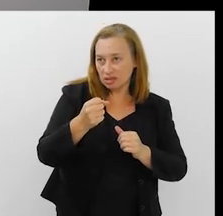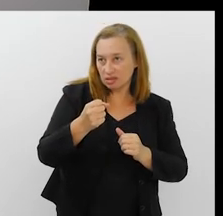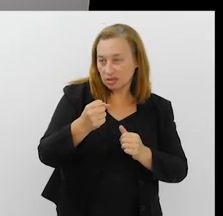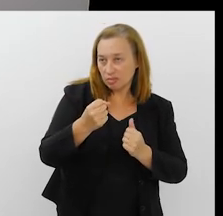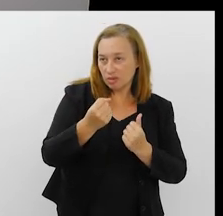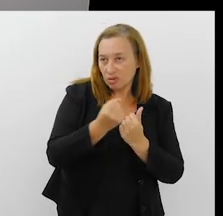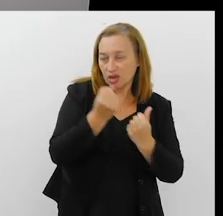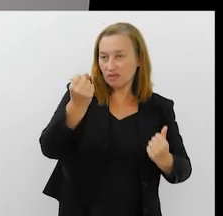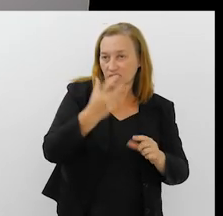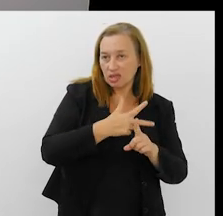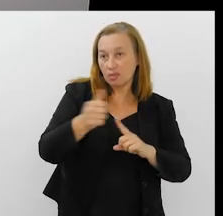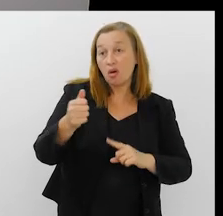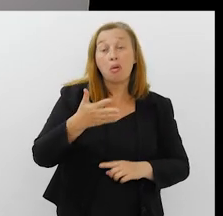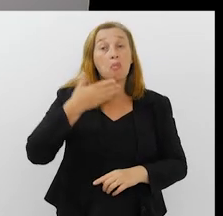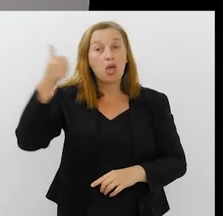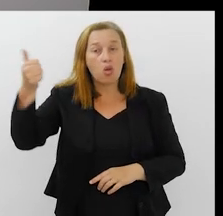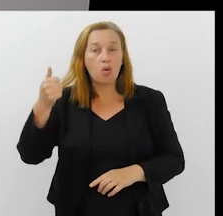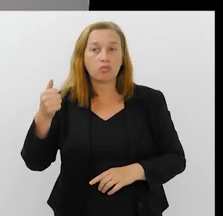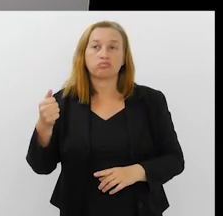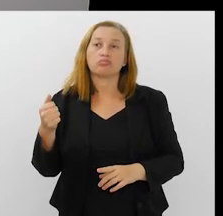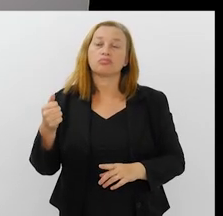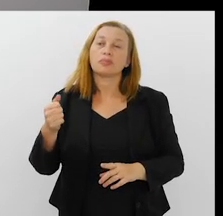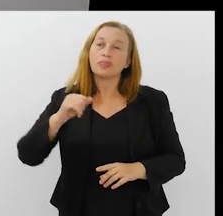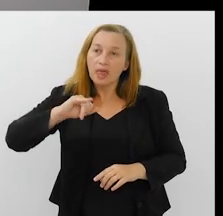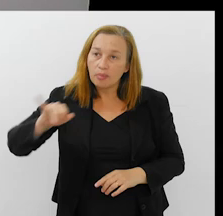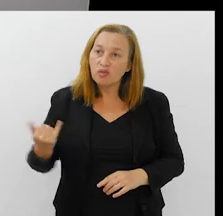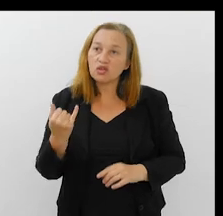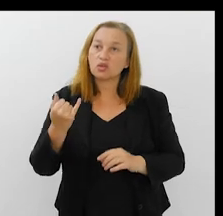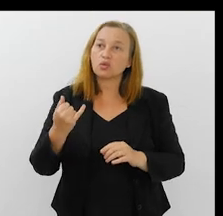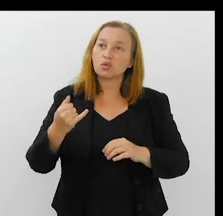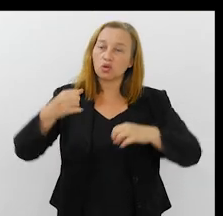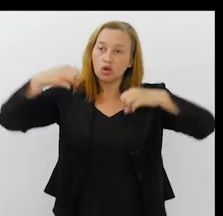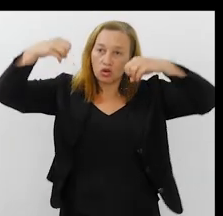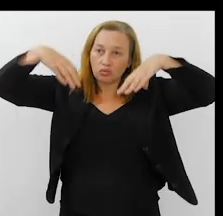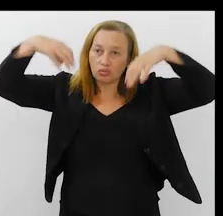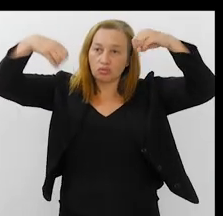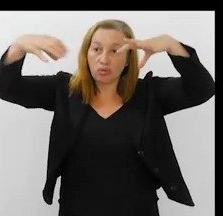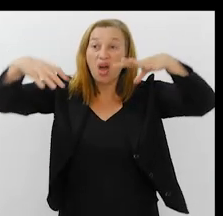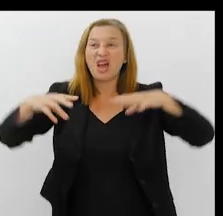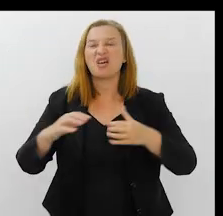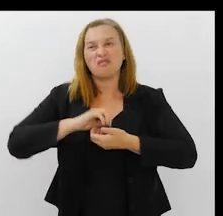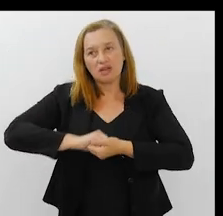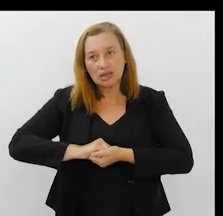as que os melhores aproveitaram a iluminação. Viradouro e Grande Rio,